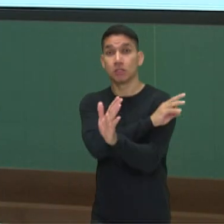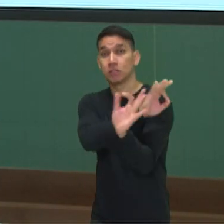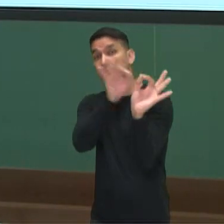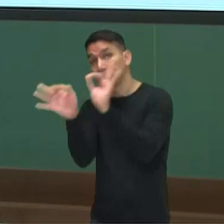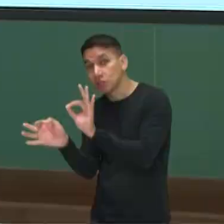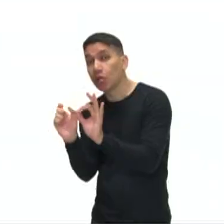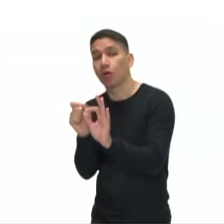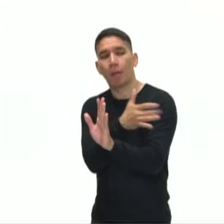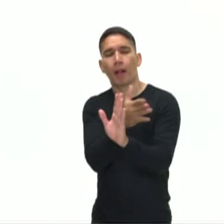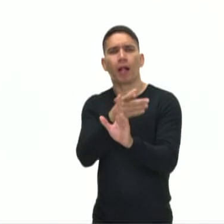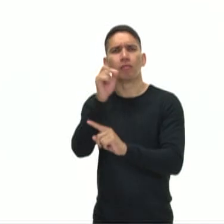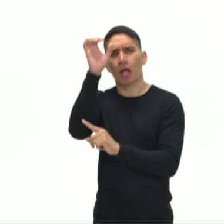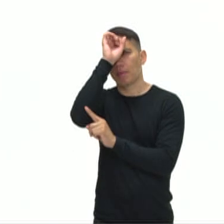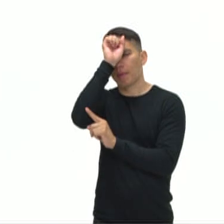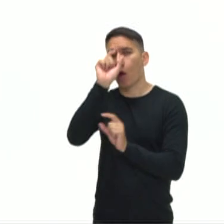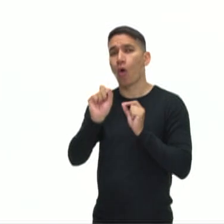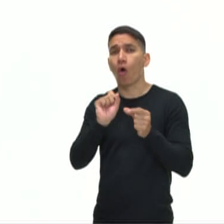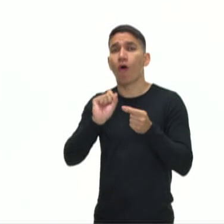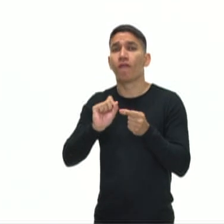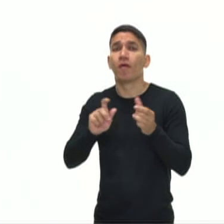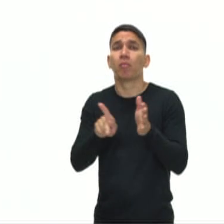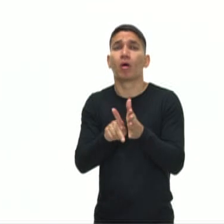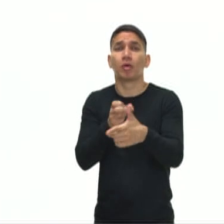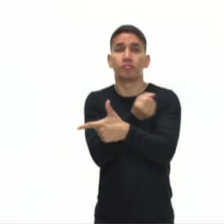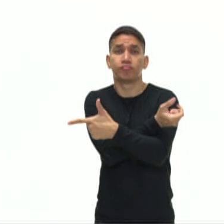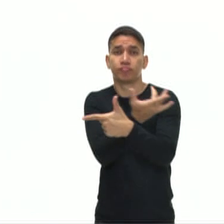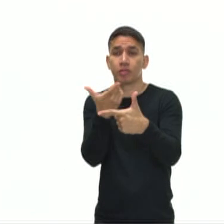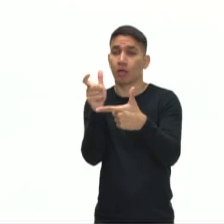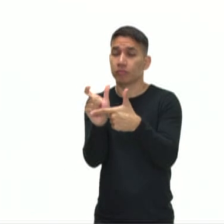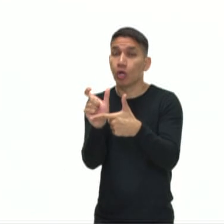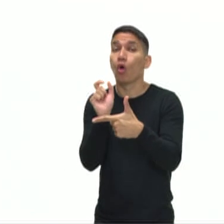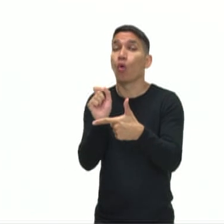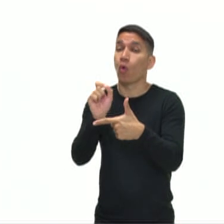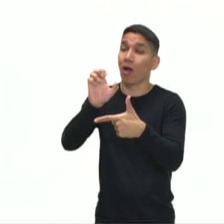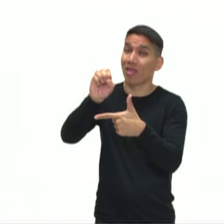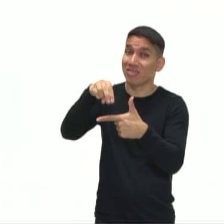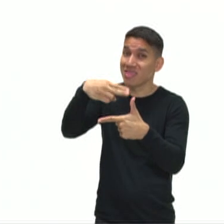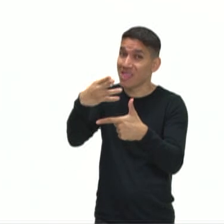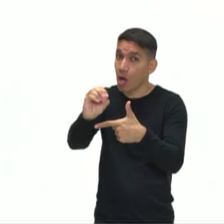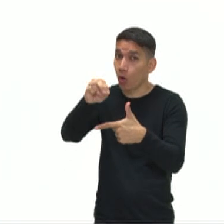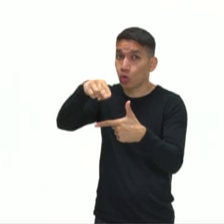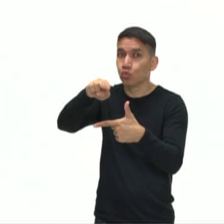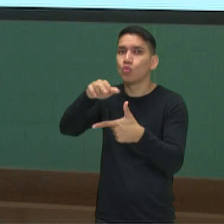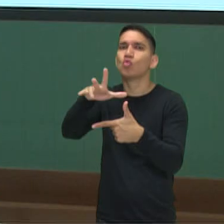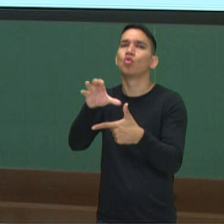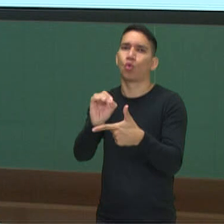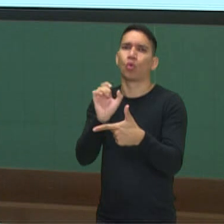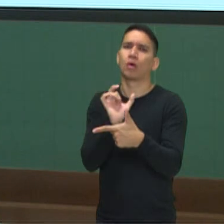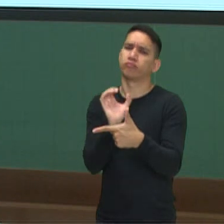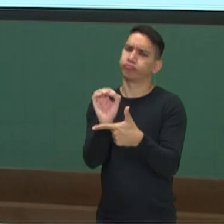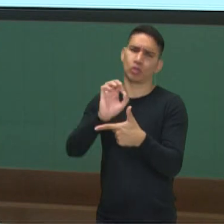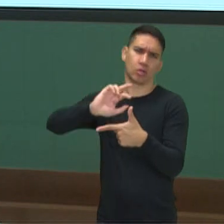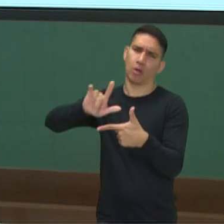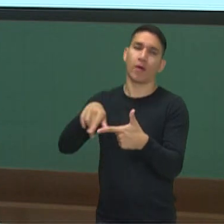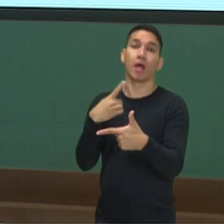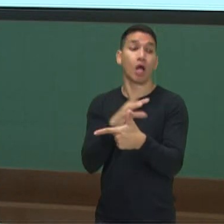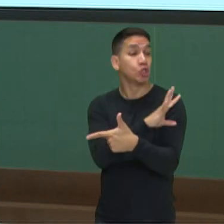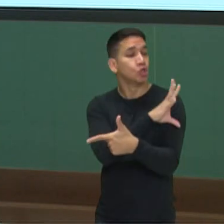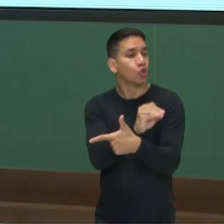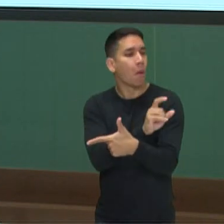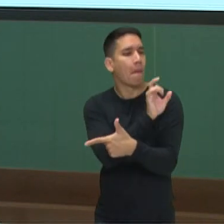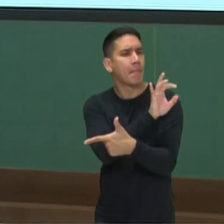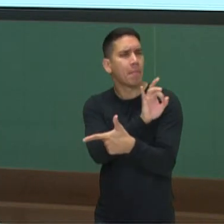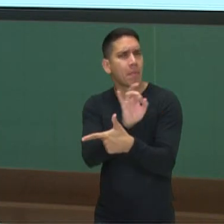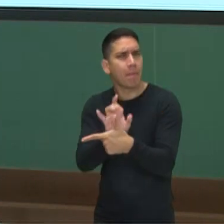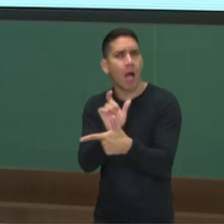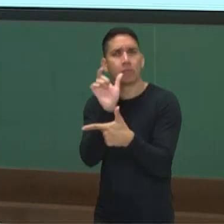um monômio não nulo, fazendo a divisão de cada termo do polinômio pelo monômio. Separa todo mundo e divide pelo mesmo monômio,